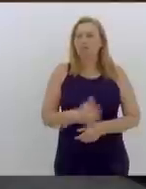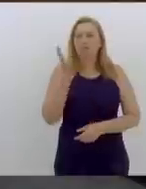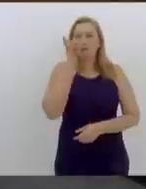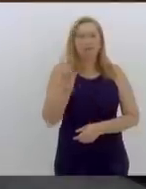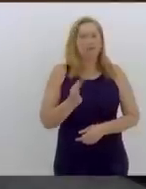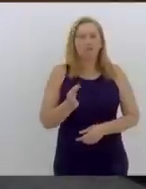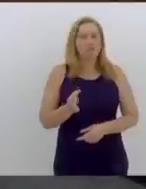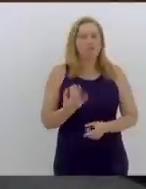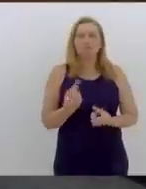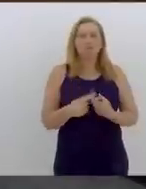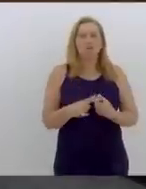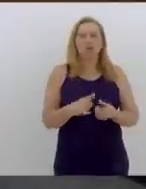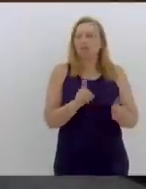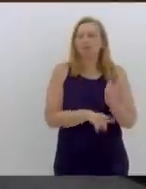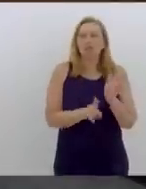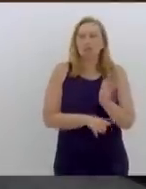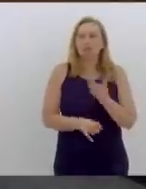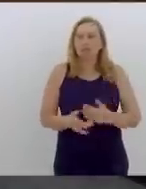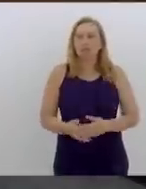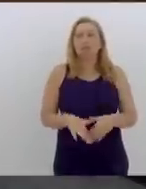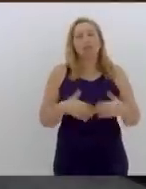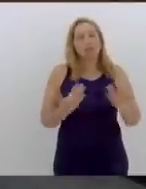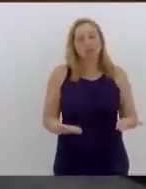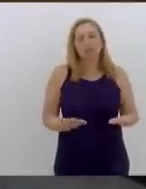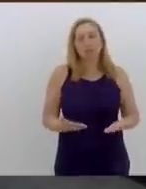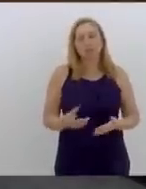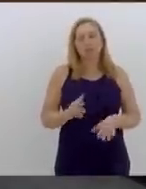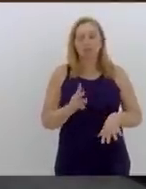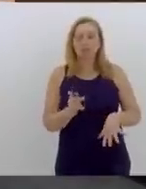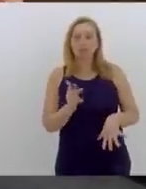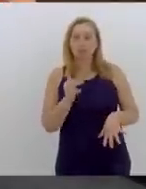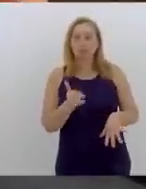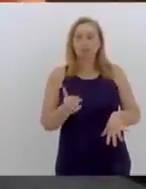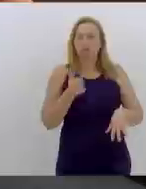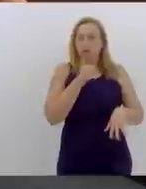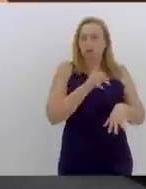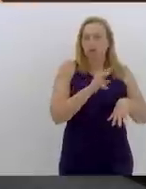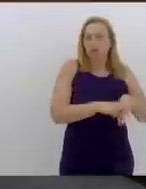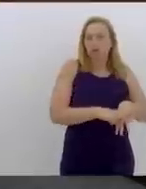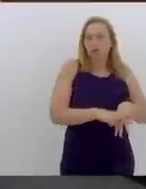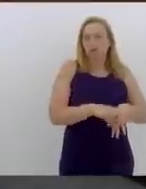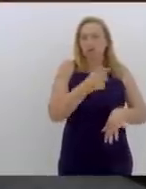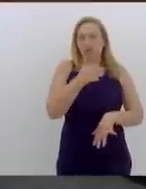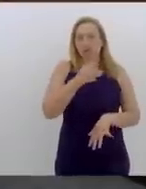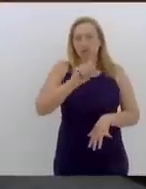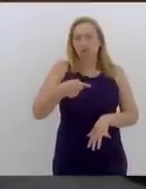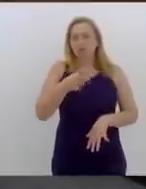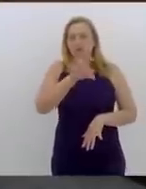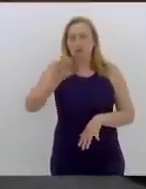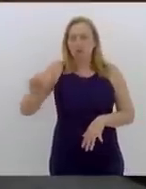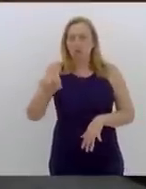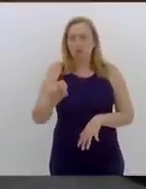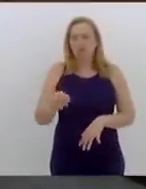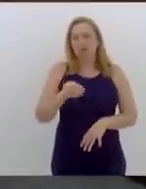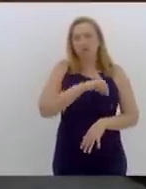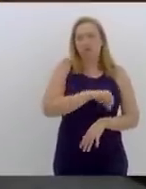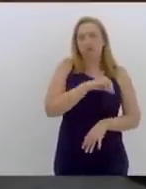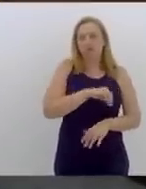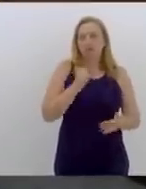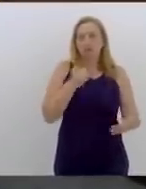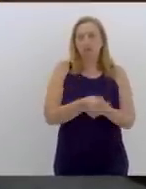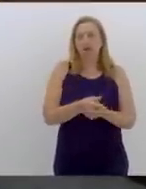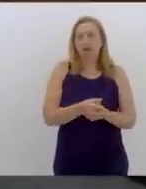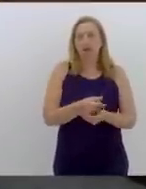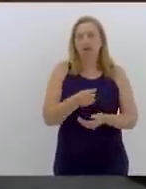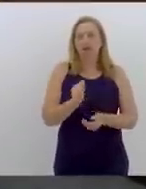não sabemos porque vocês estão sendo descontado então uma viúva hoje tem um desconto de r$ 1.500 no salário para quem paga aluguel eu tenho um grupo chamado